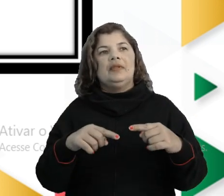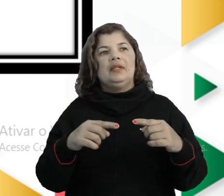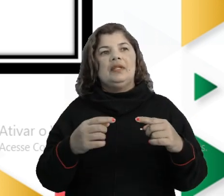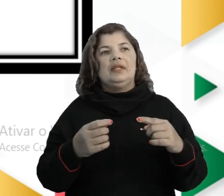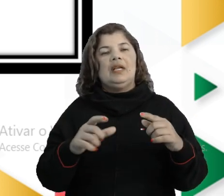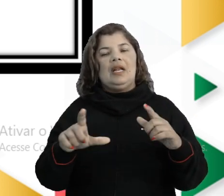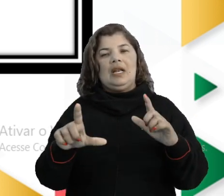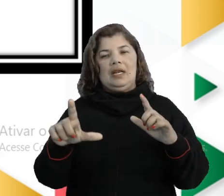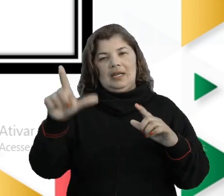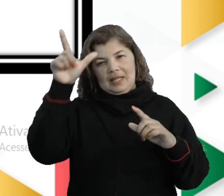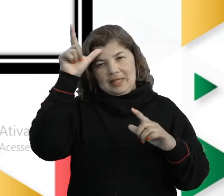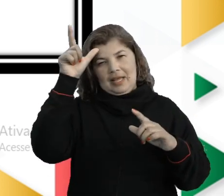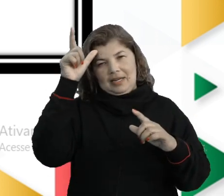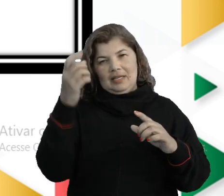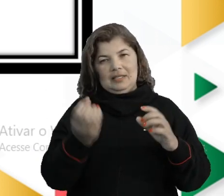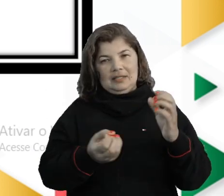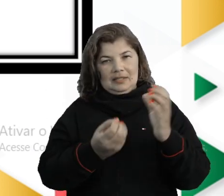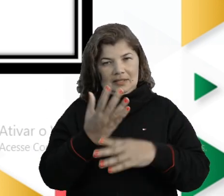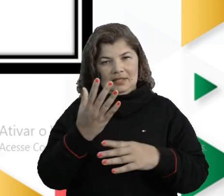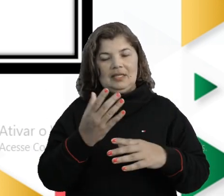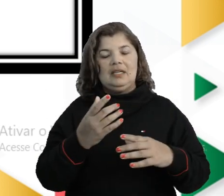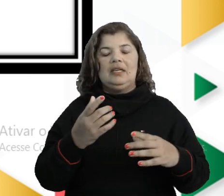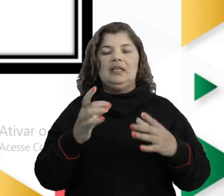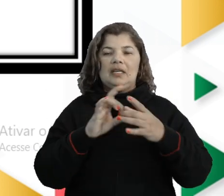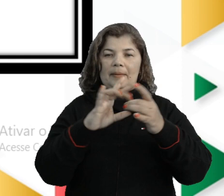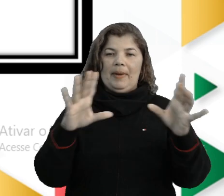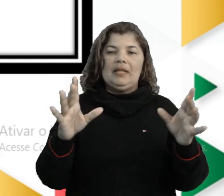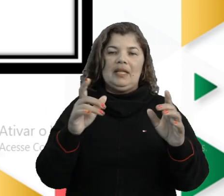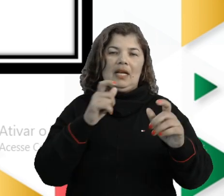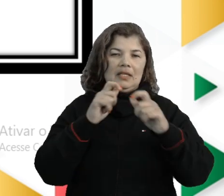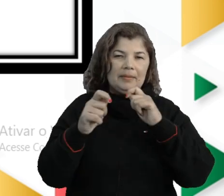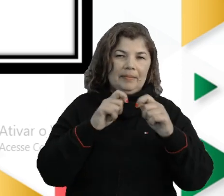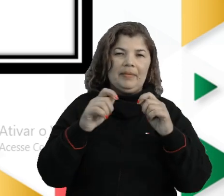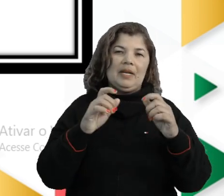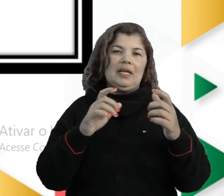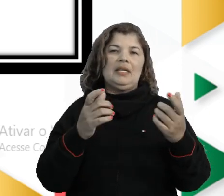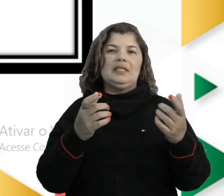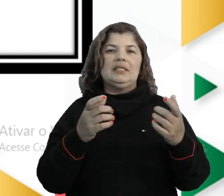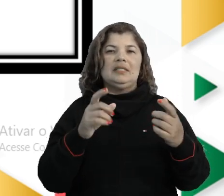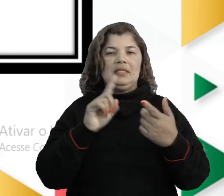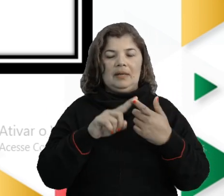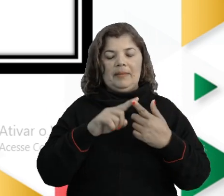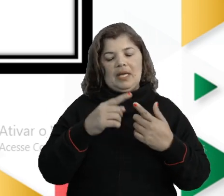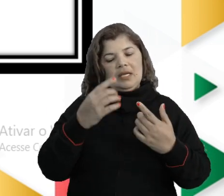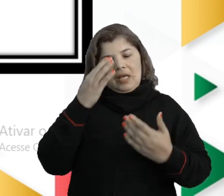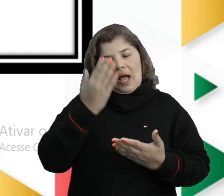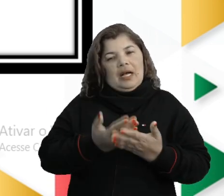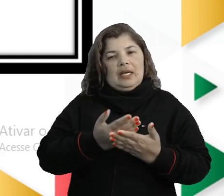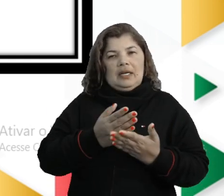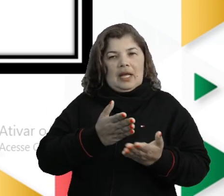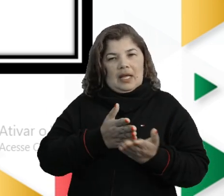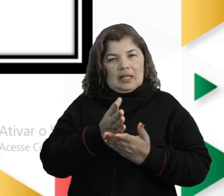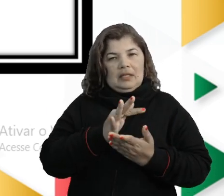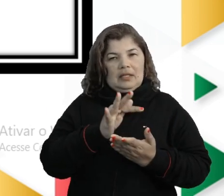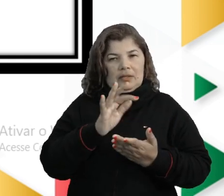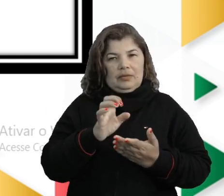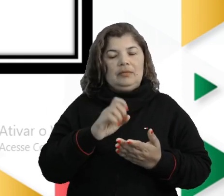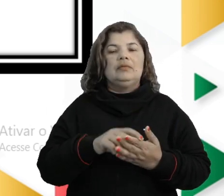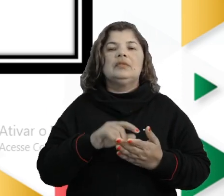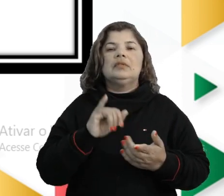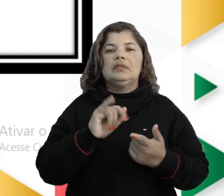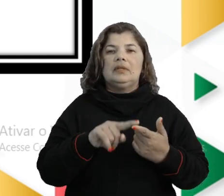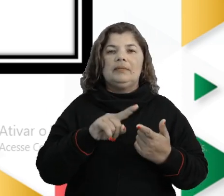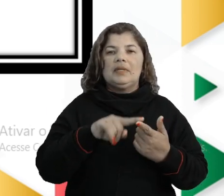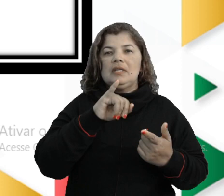a liderança de liberdade de imprensa e a liberdade de credo. Olha aí. Os impostos, como o senhor falou,